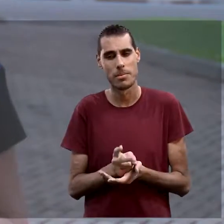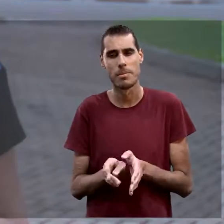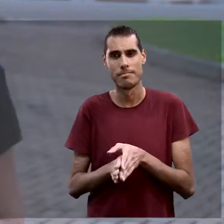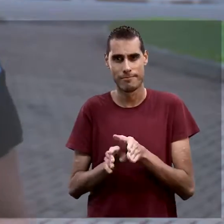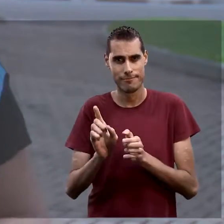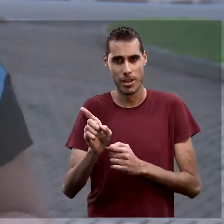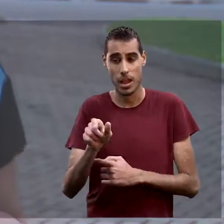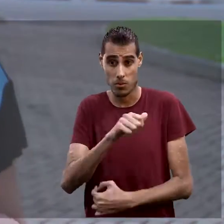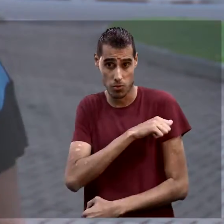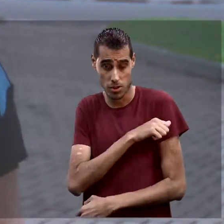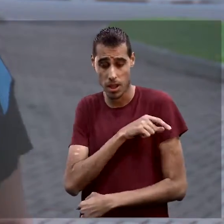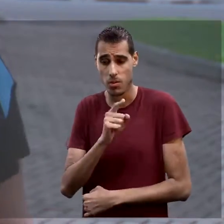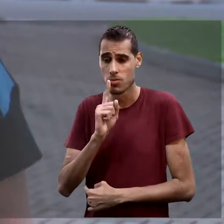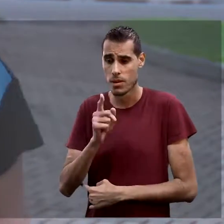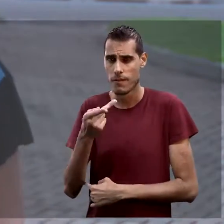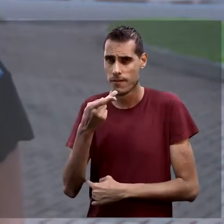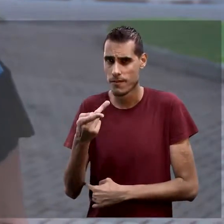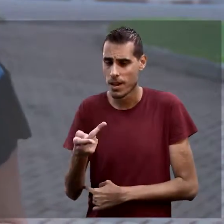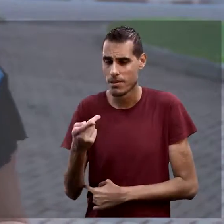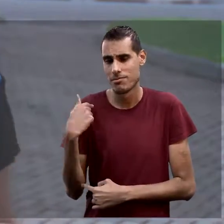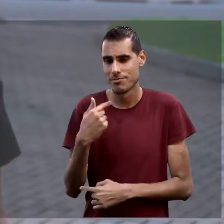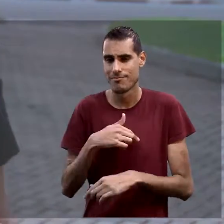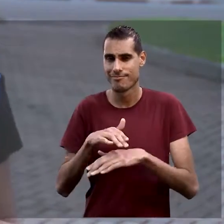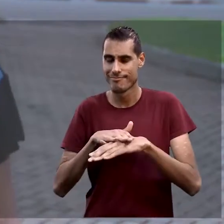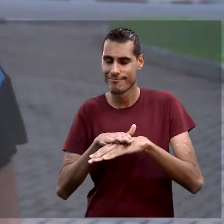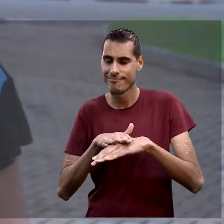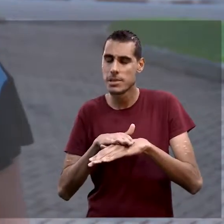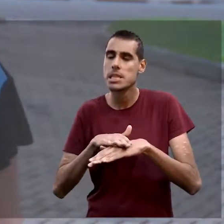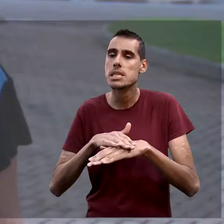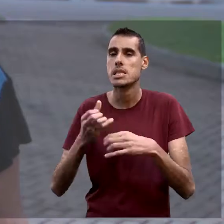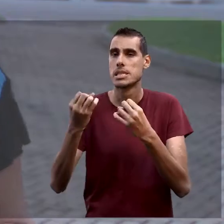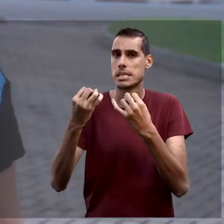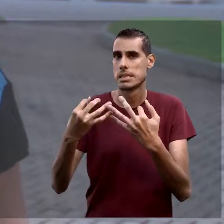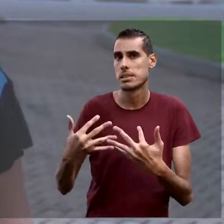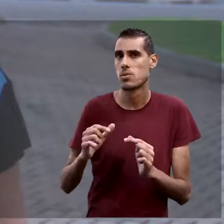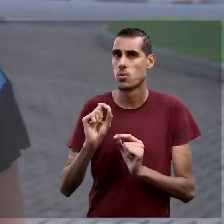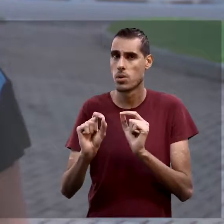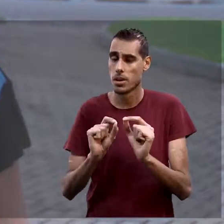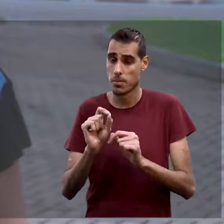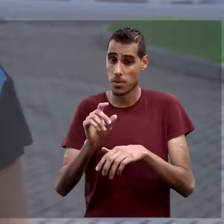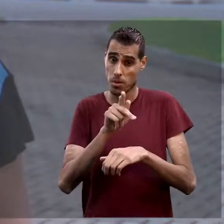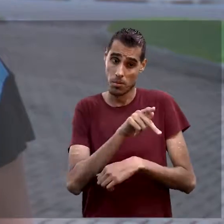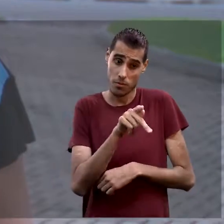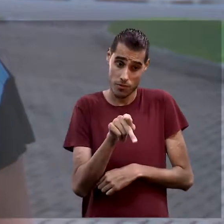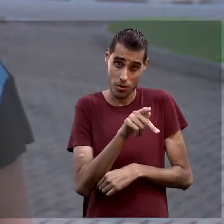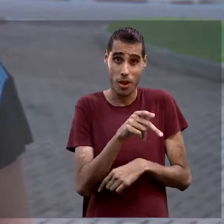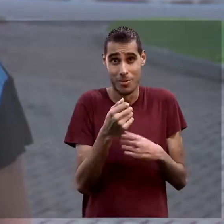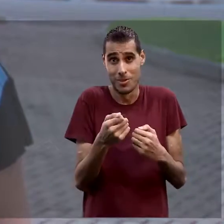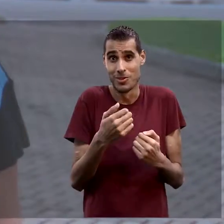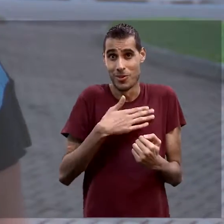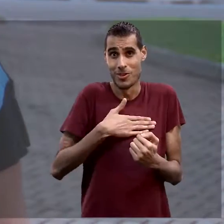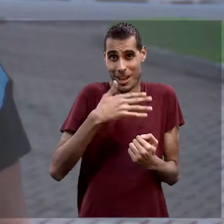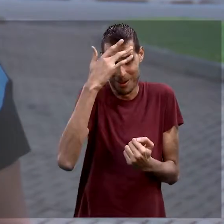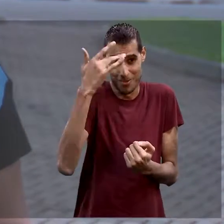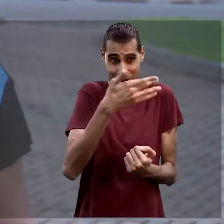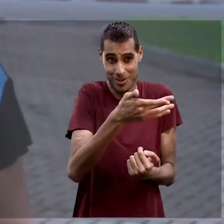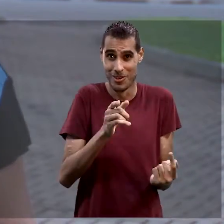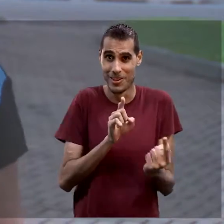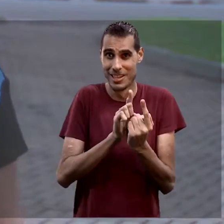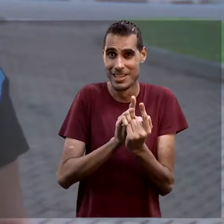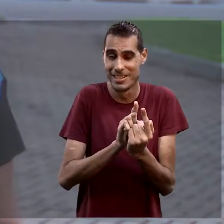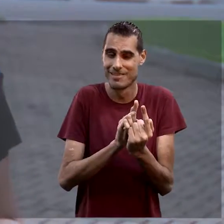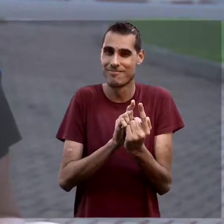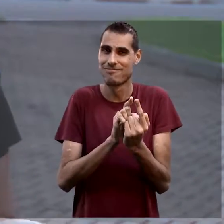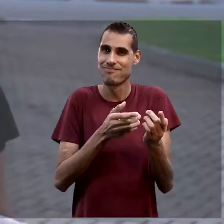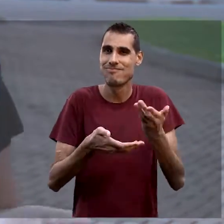de licenciatura, é uma coisa que eu falo muito com os alunos quando eles chegam, que é quando a gente tem oportunidade de conversar, é que para ser professor, a primeira